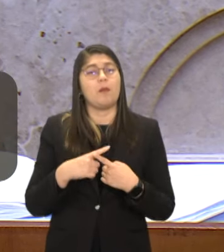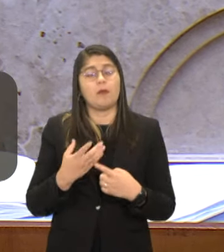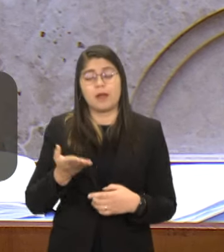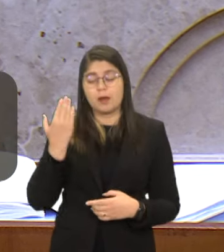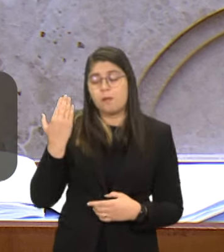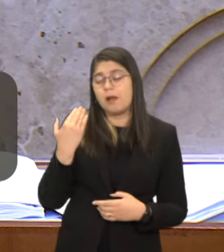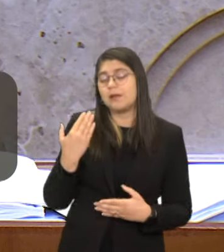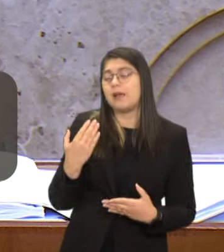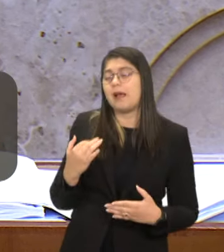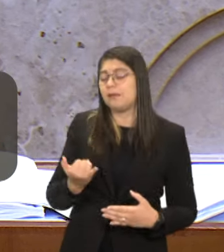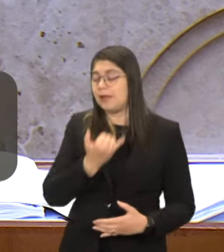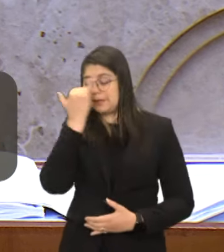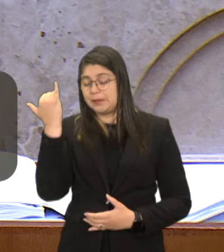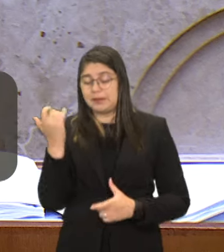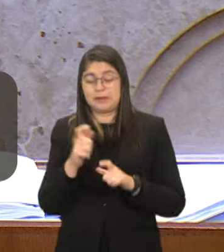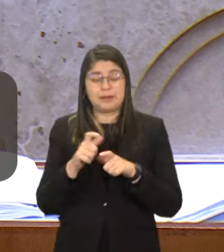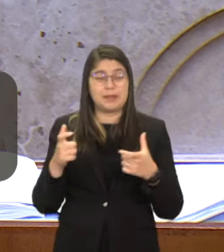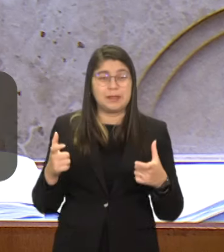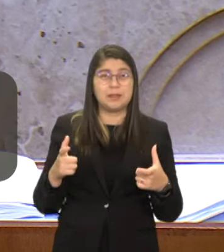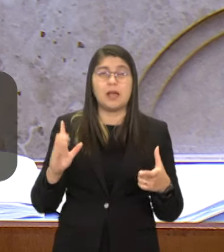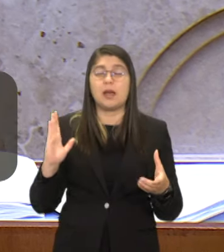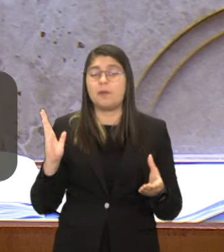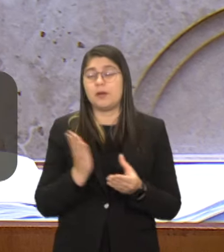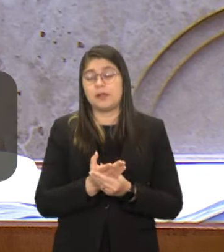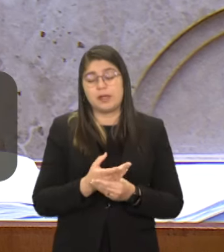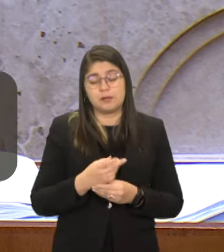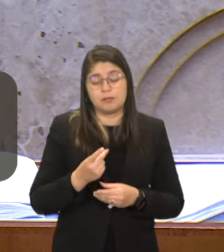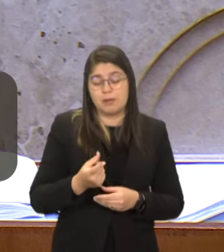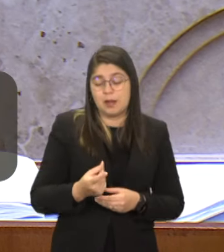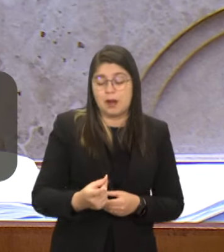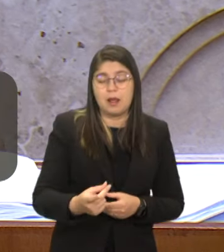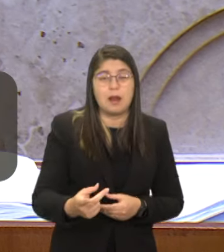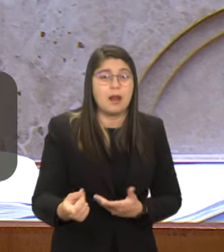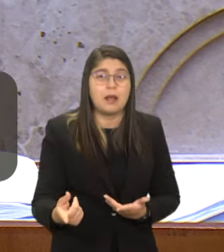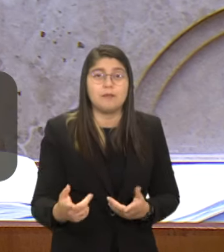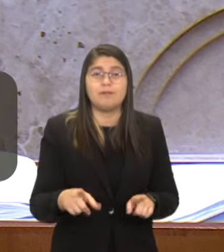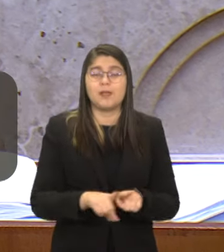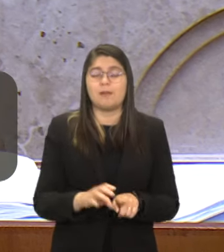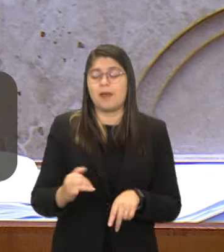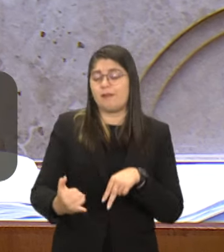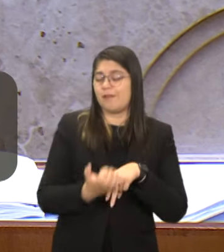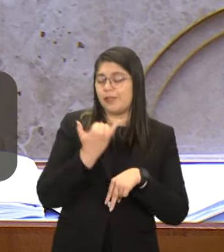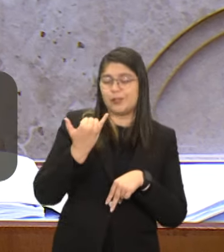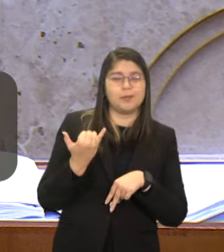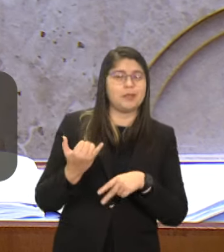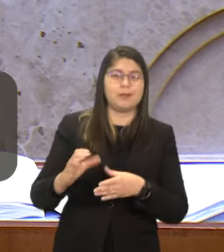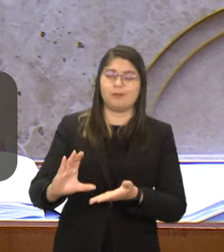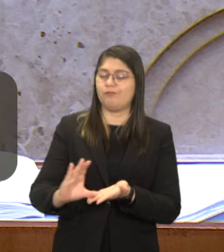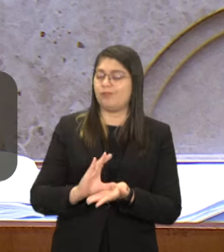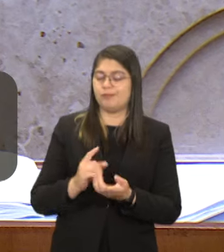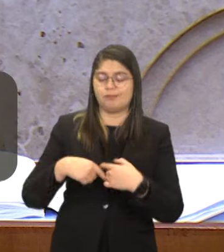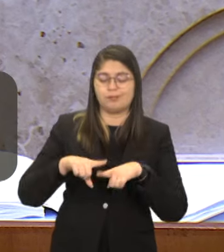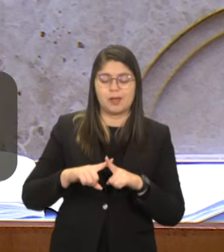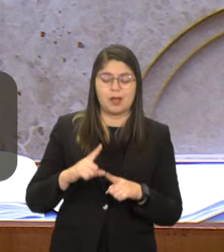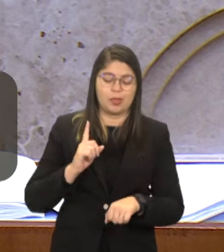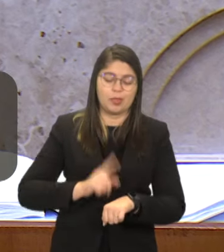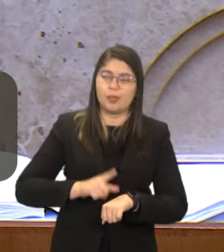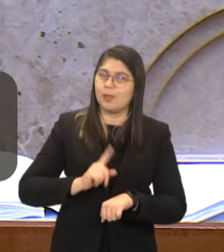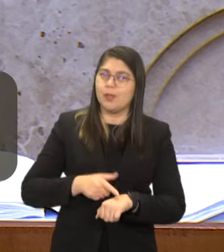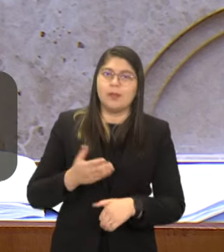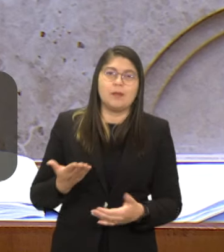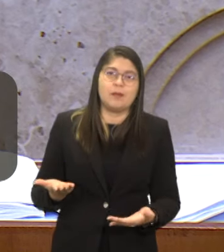os grandes acidentes eram processos intermináveis e vítimas que não são ressarcidas a tempo e